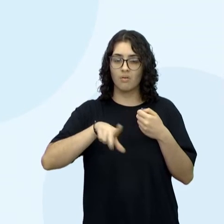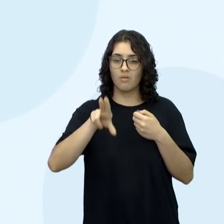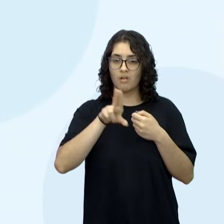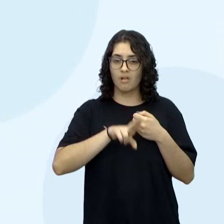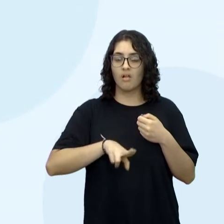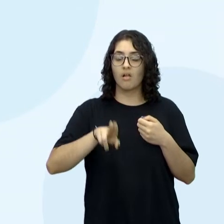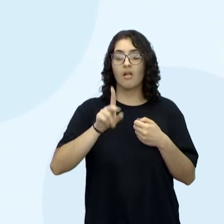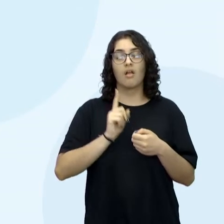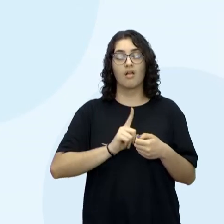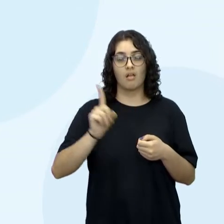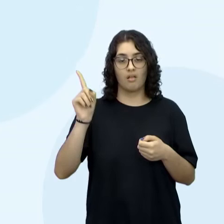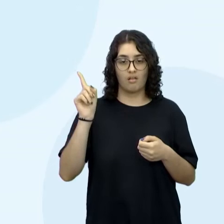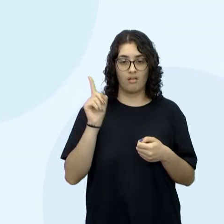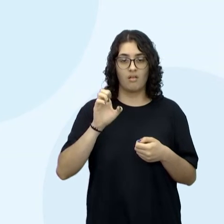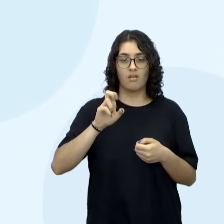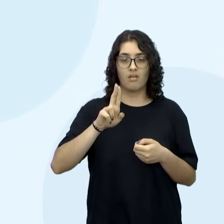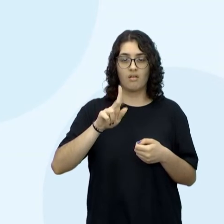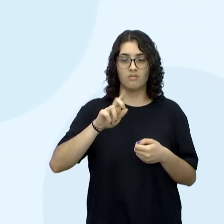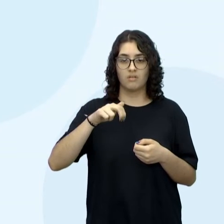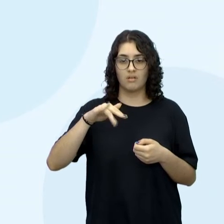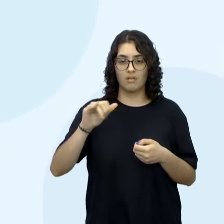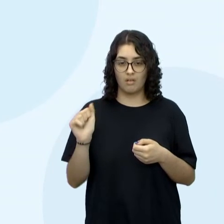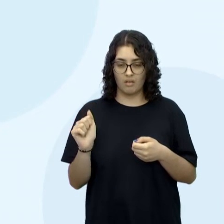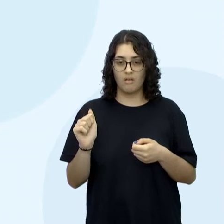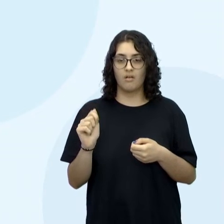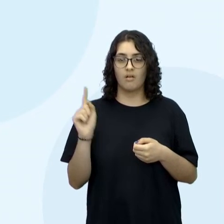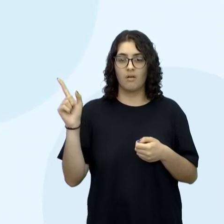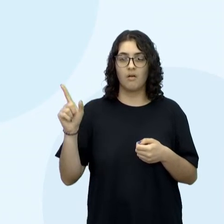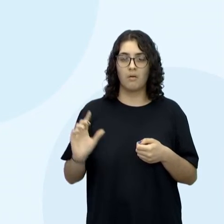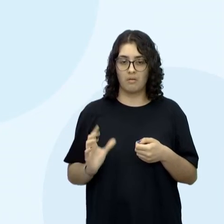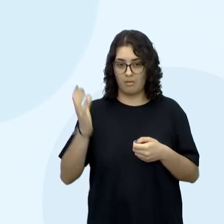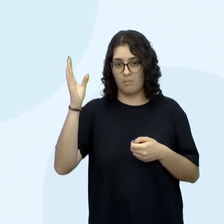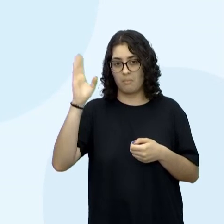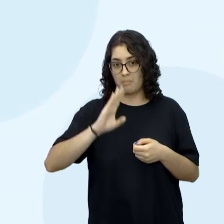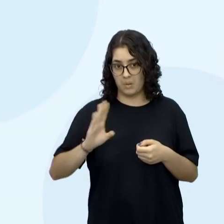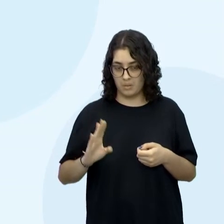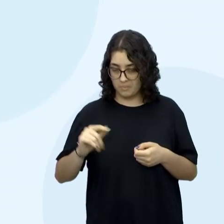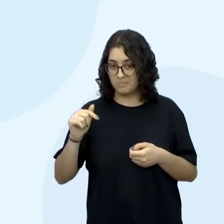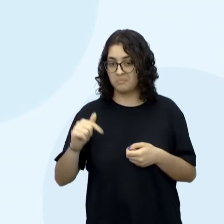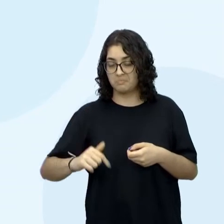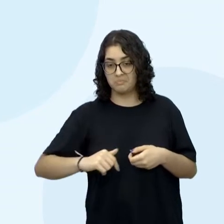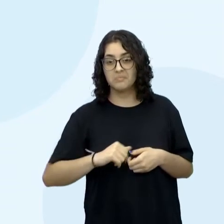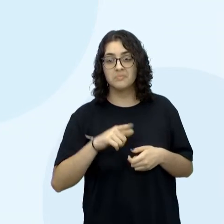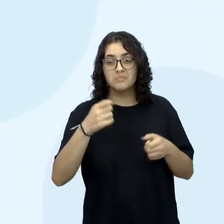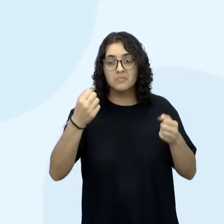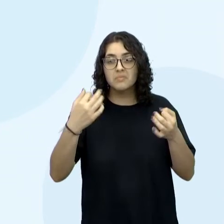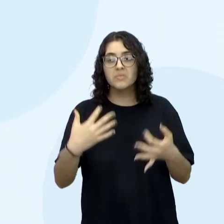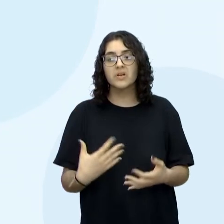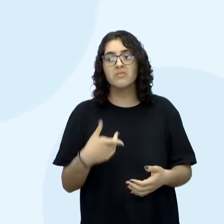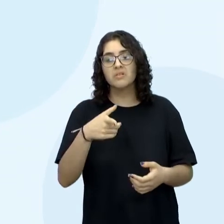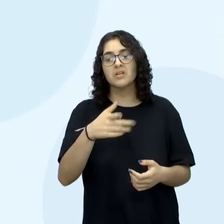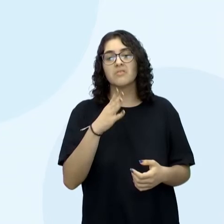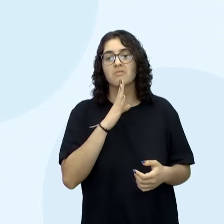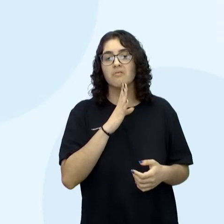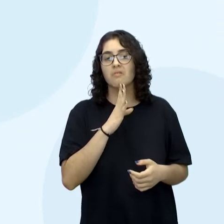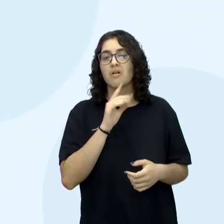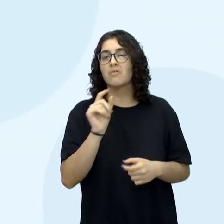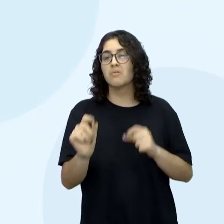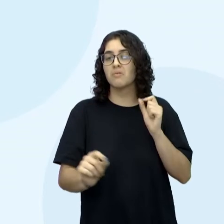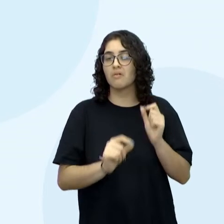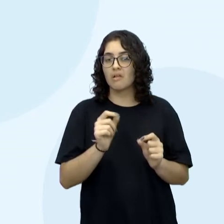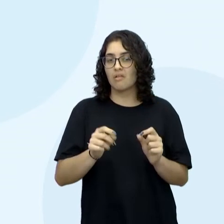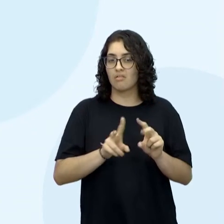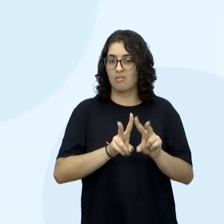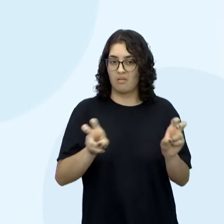se utilizar a eugenia. Isso aconteceu inclusive no Brasil também. Então explique o que você sabe a respeito.